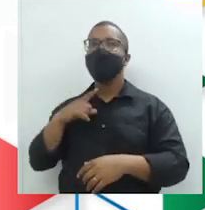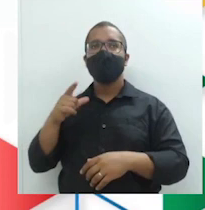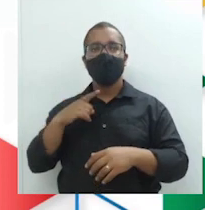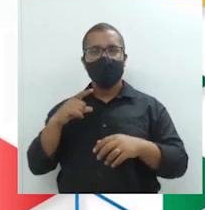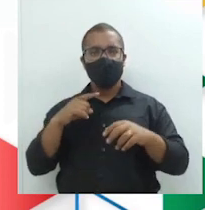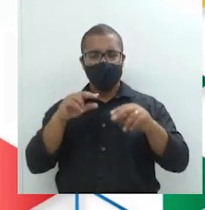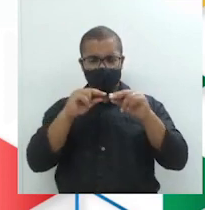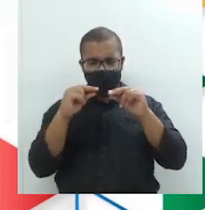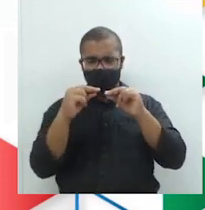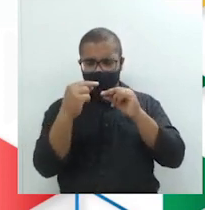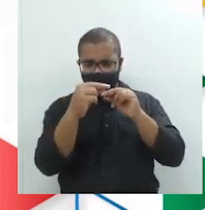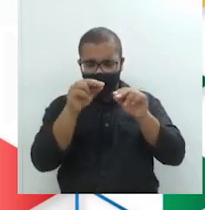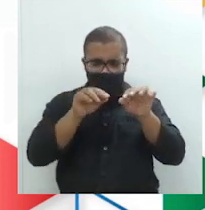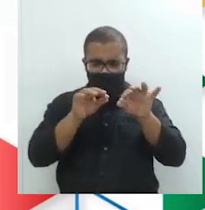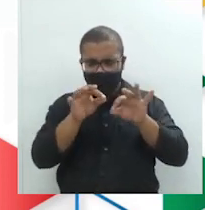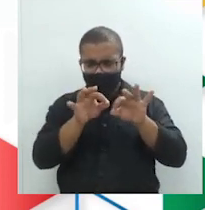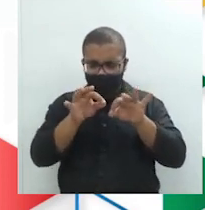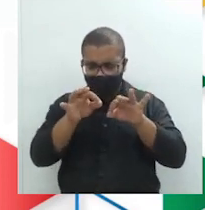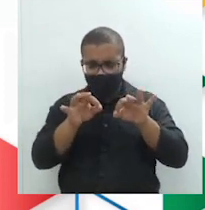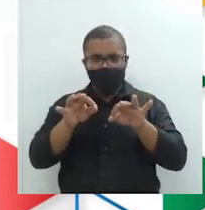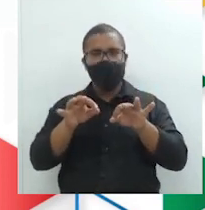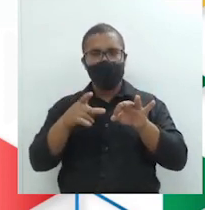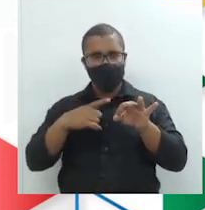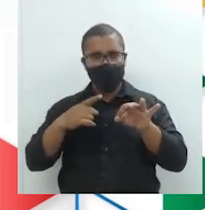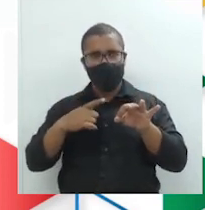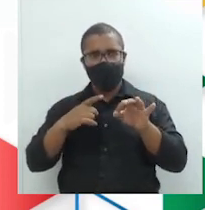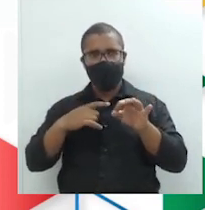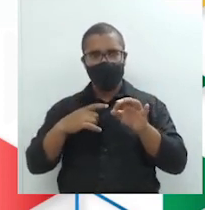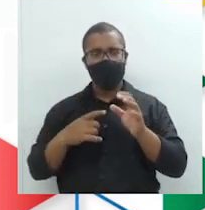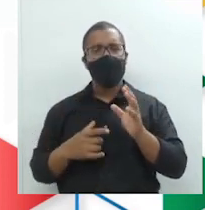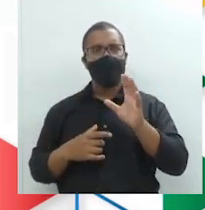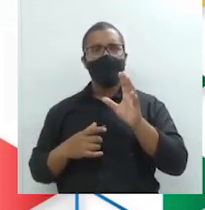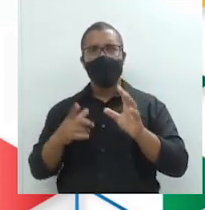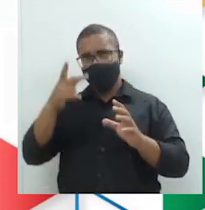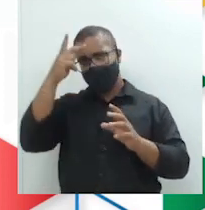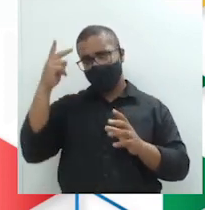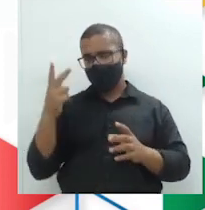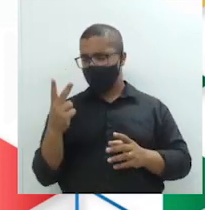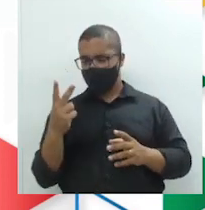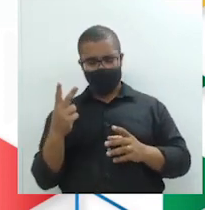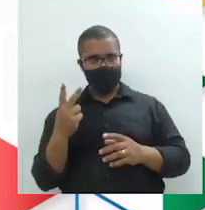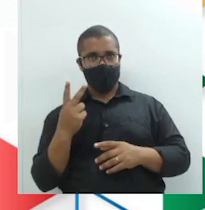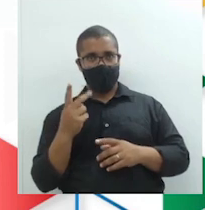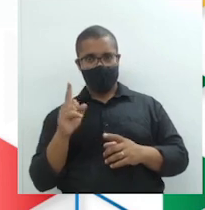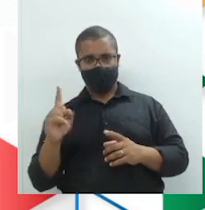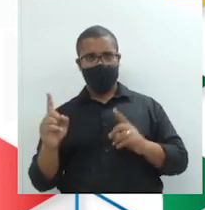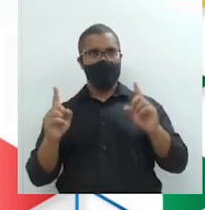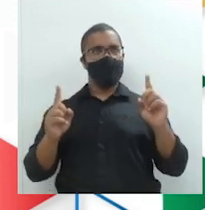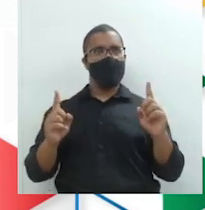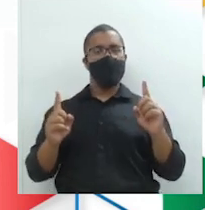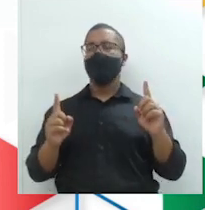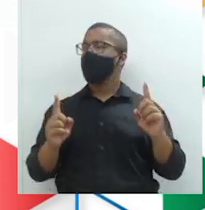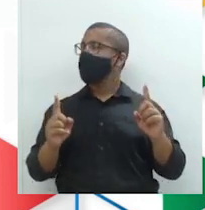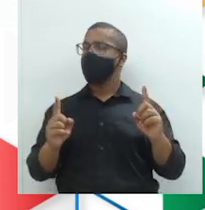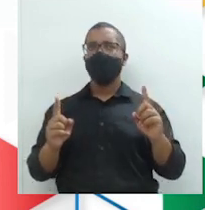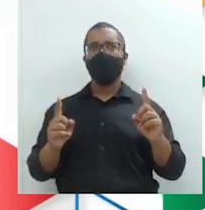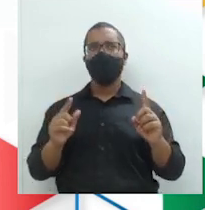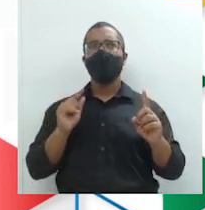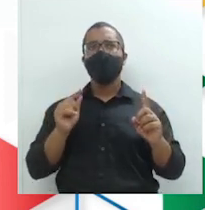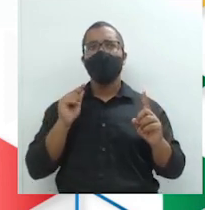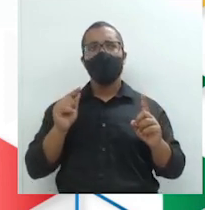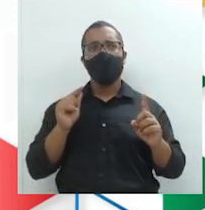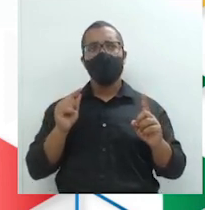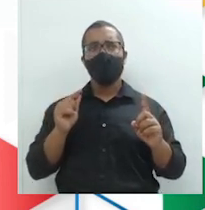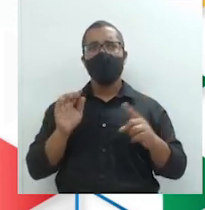quebra-cabeça, cada um vai encaixando a duas pessoas, e aqui a ideia que está passando aqui